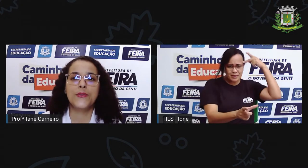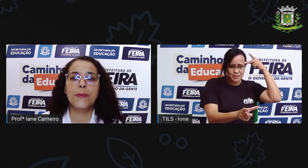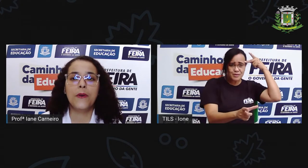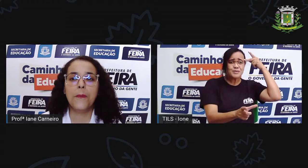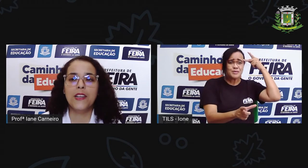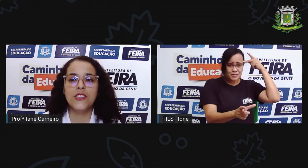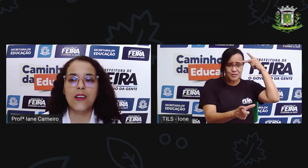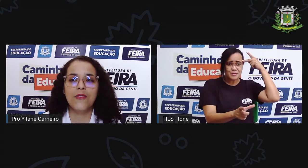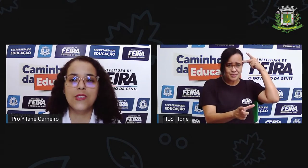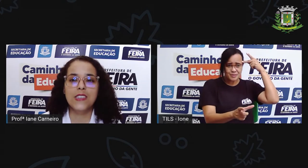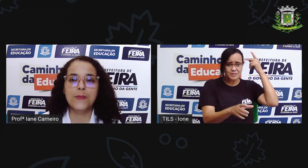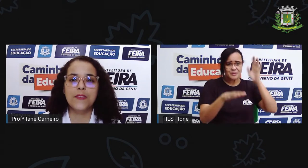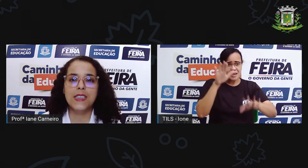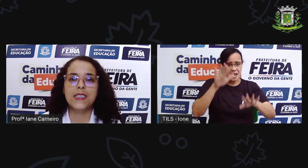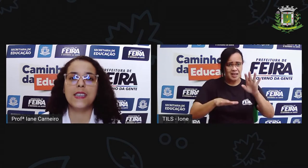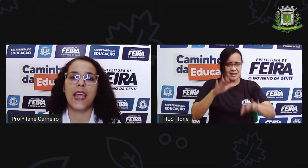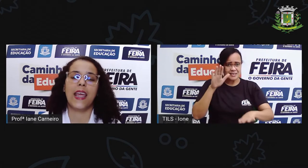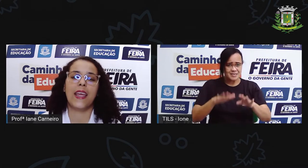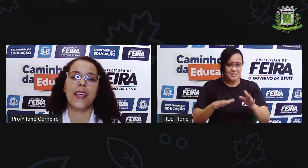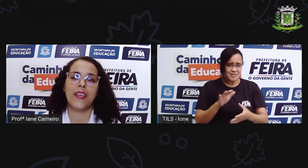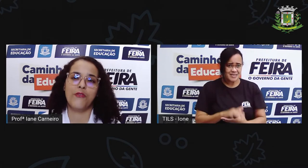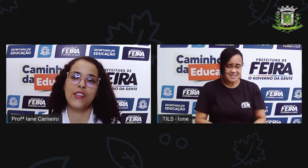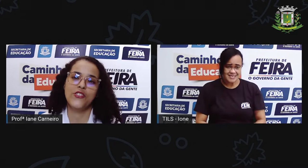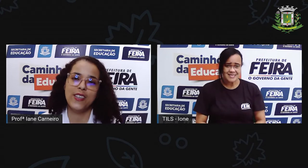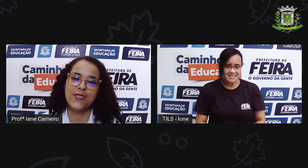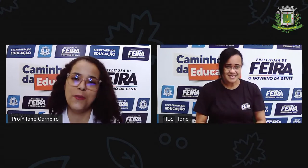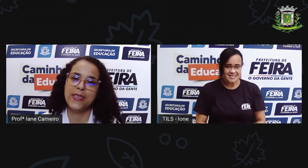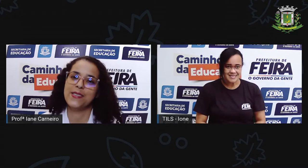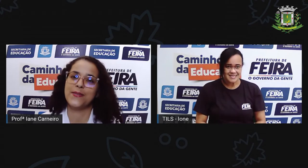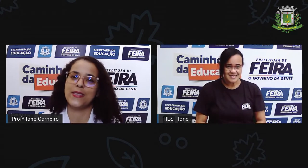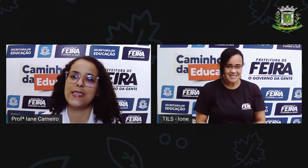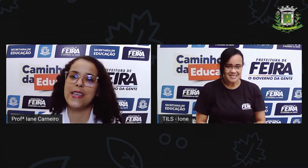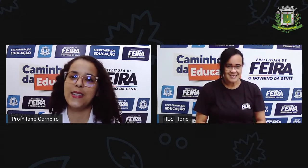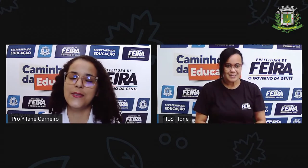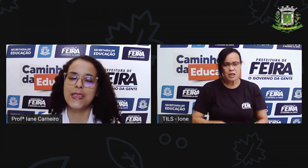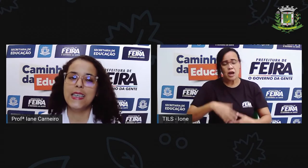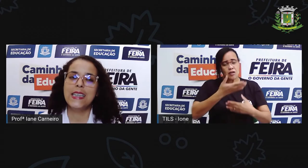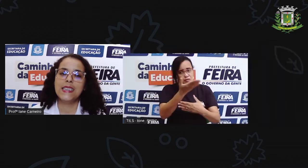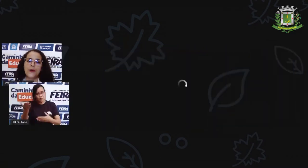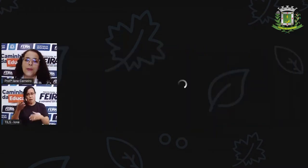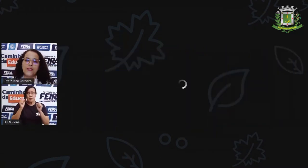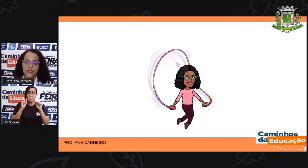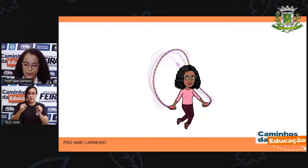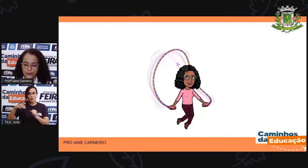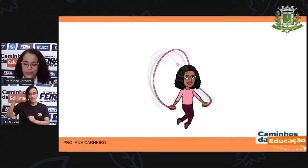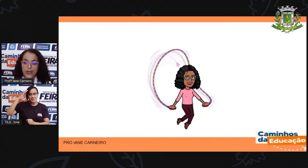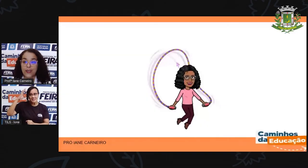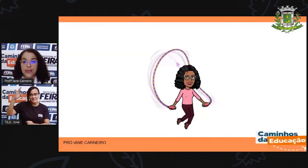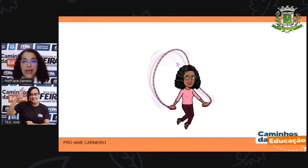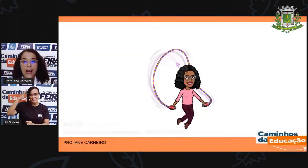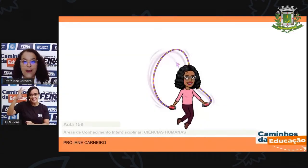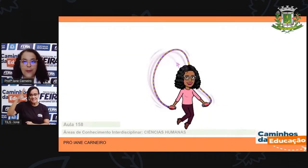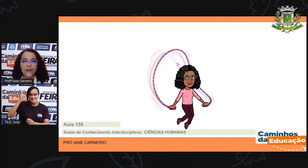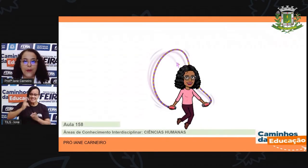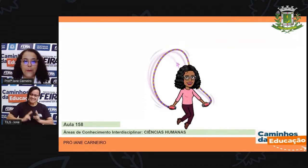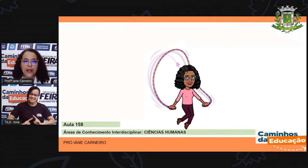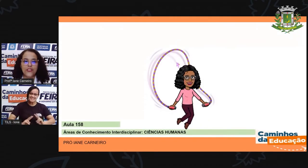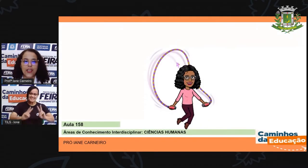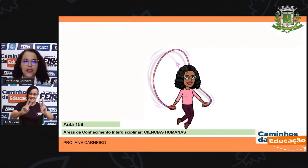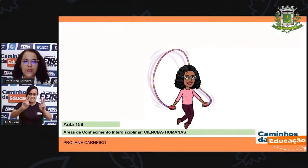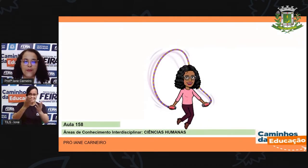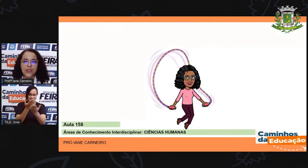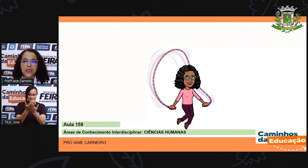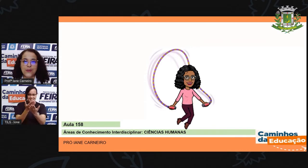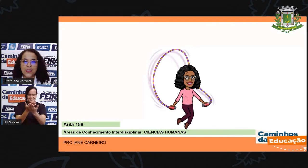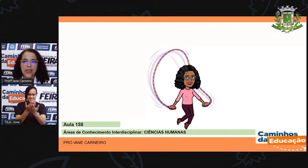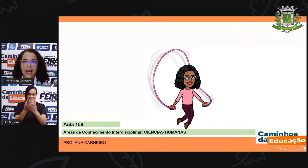essa leitura para compartilhar com vocês, para vocês refletirem sobre isso, tá certo? Então, para a gente continuar na nossa aula, a Pró vai